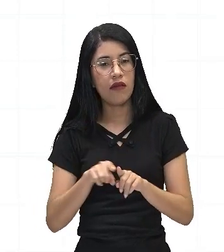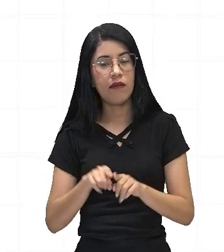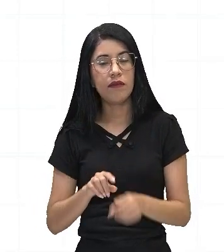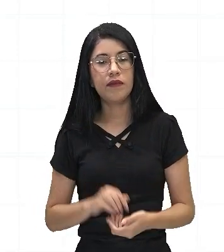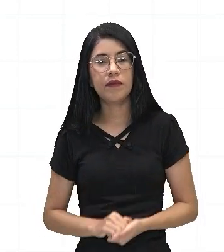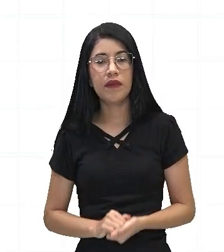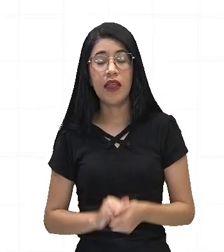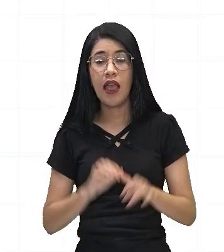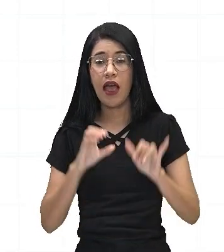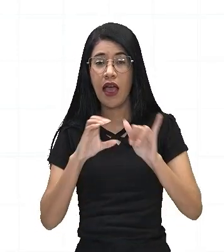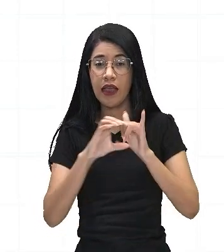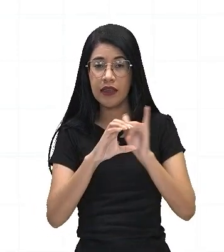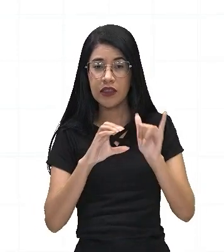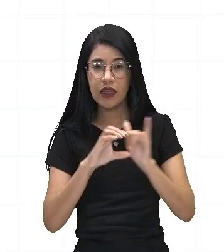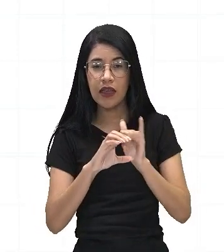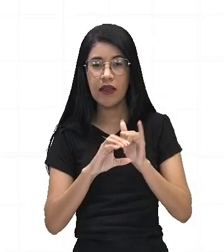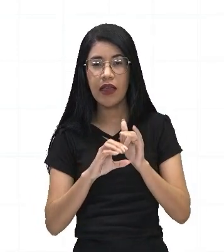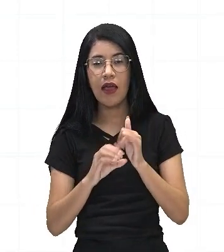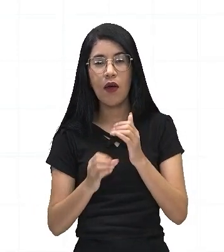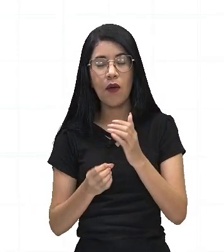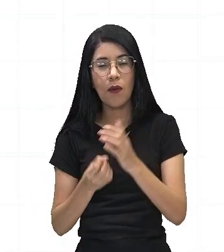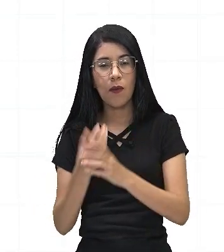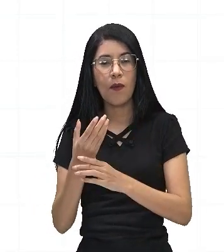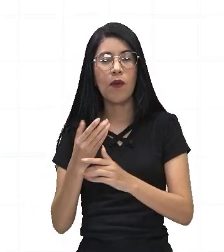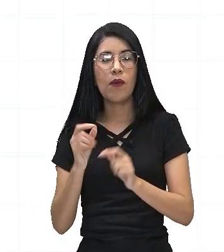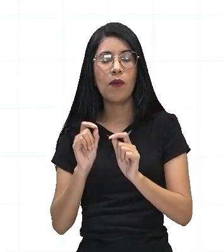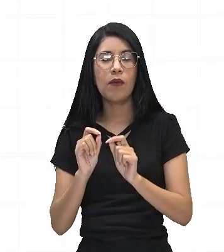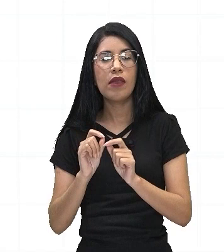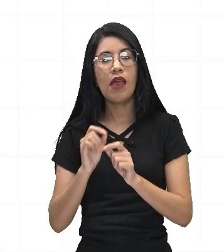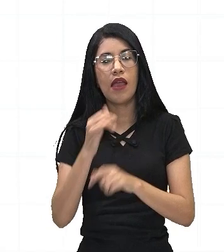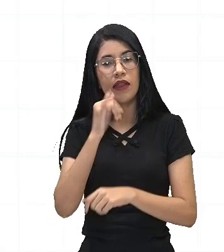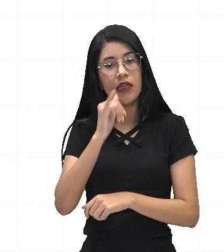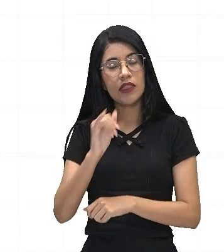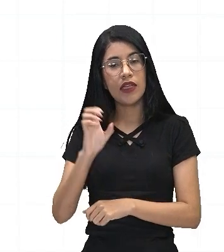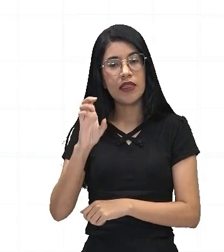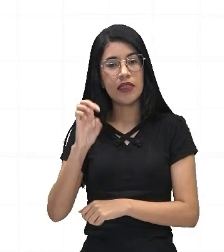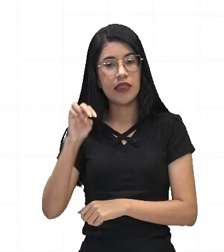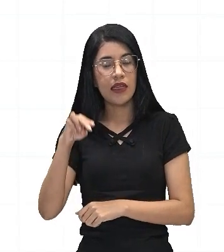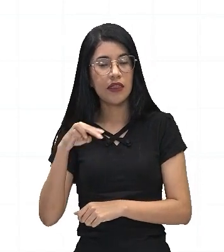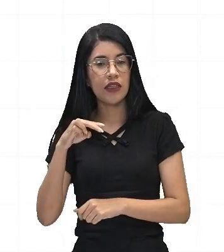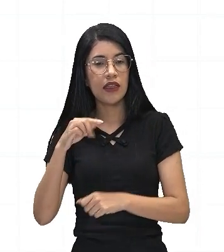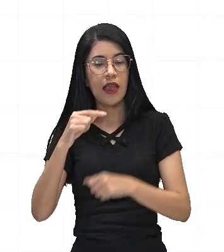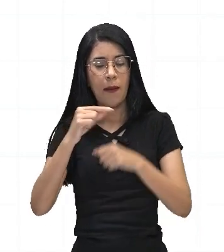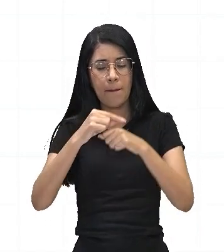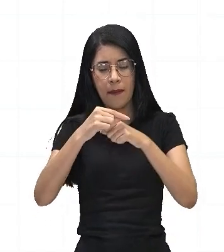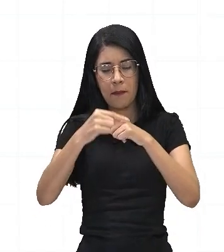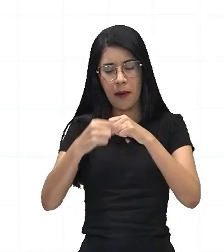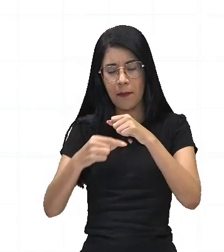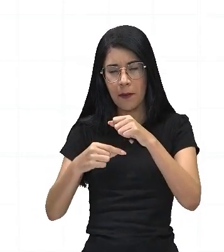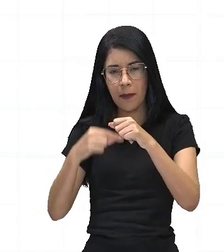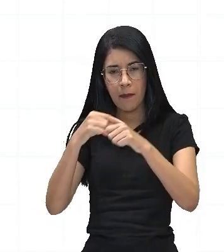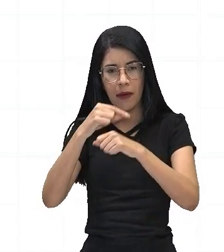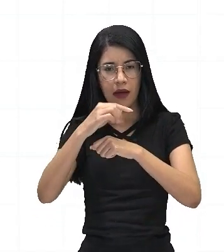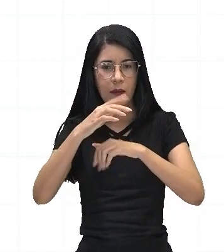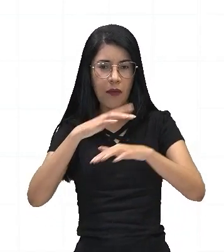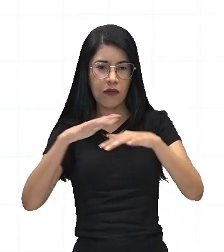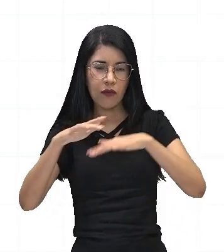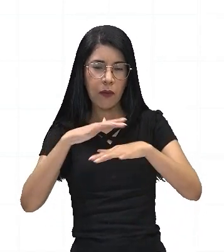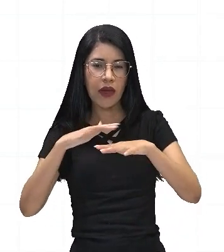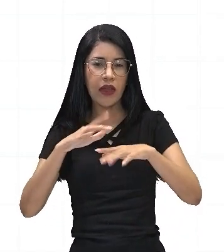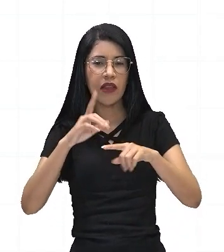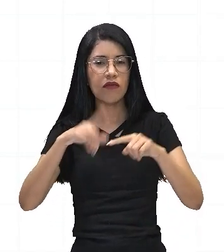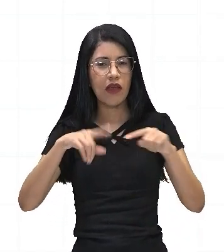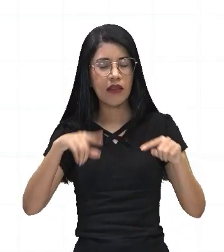é originada a partir da energia cinética, tendo em vista a movimentação das partículas e moléculas de um determinado corpo, como a